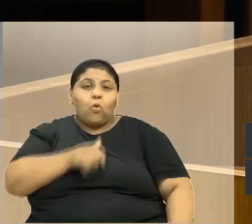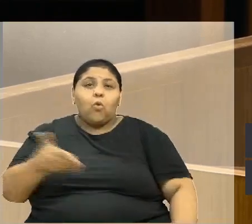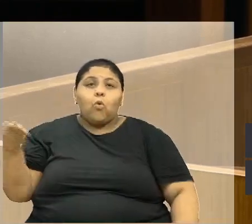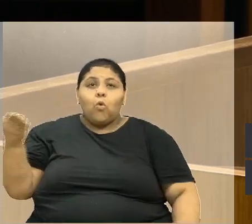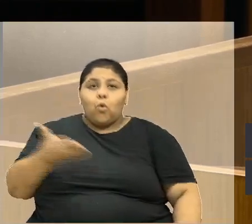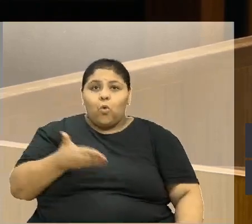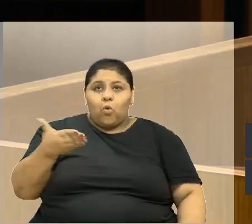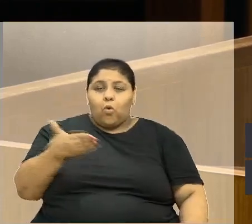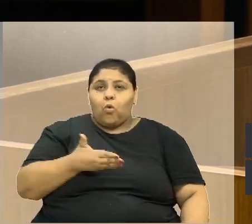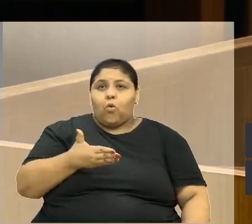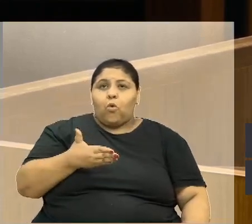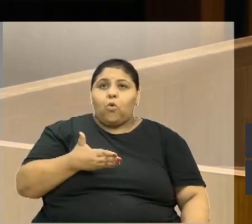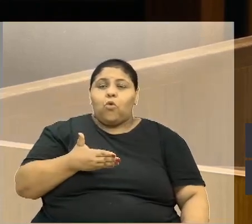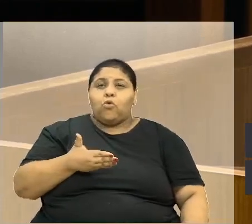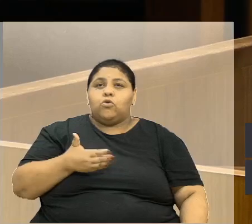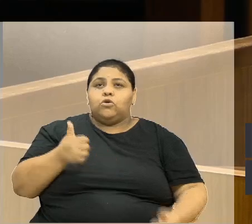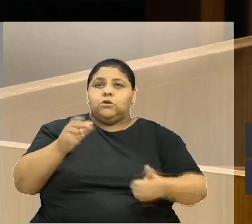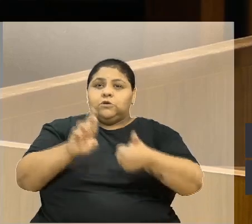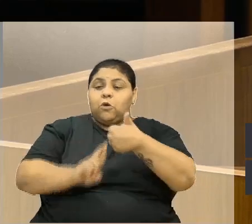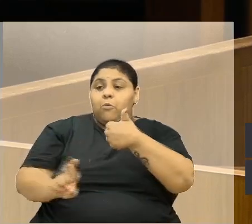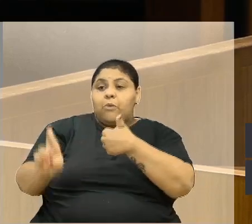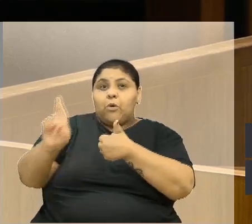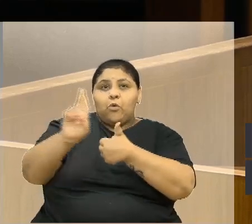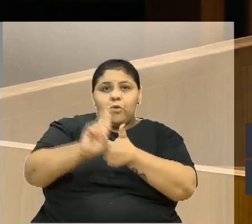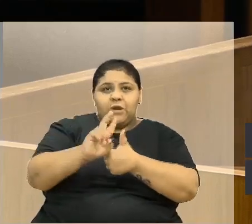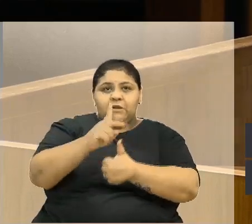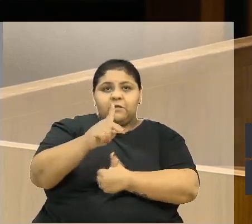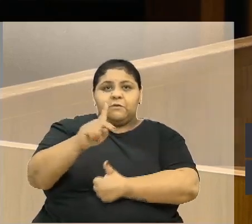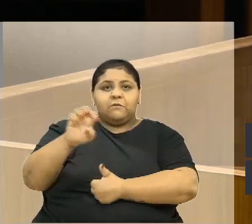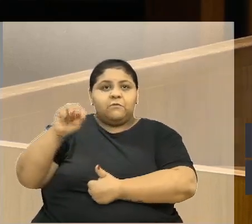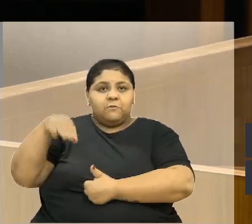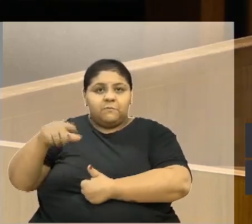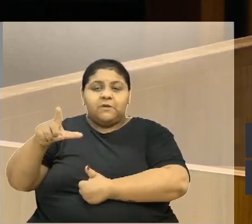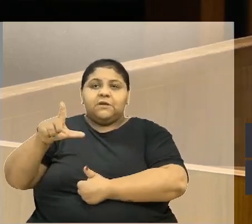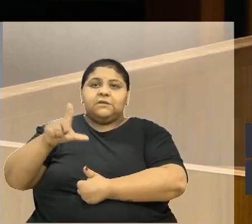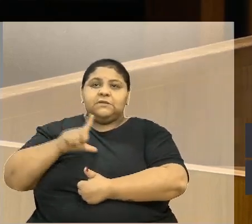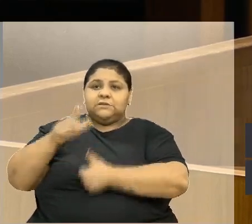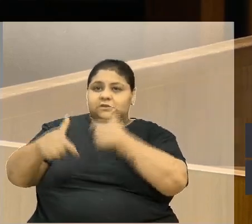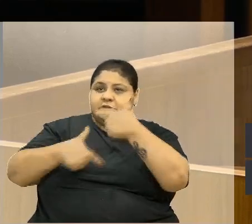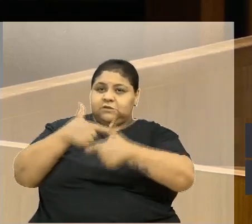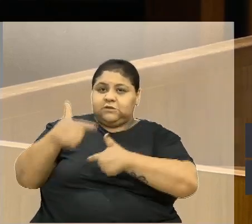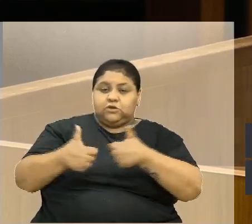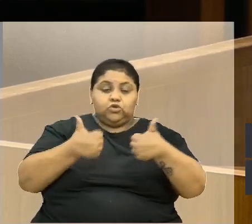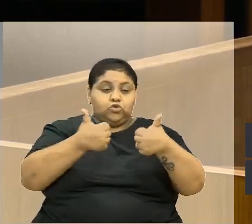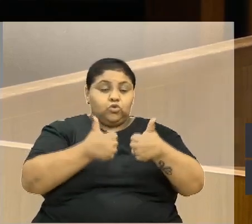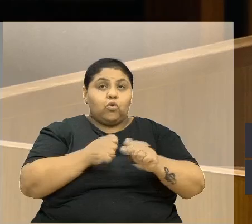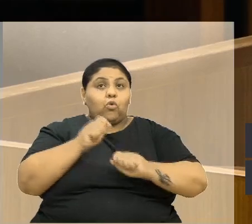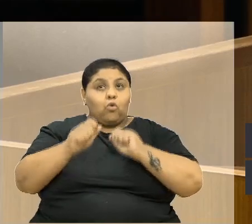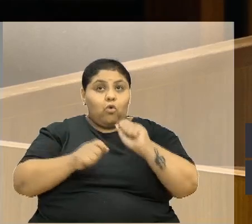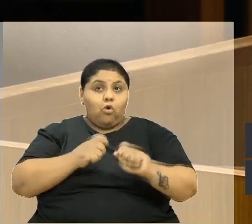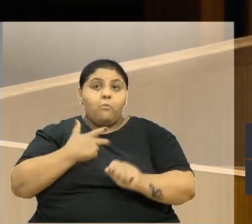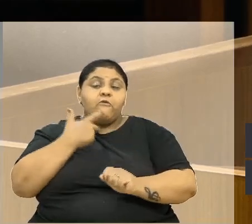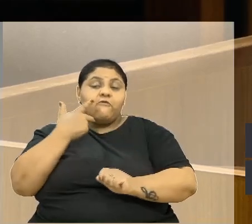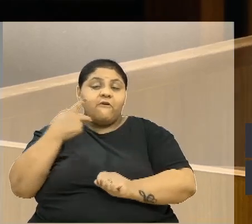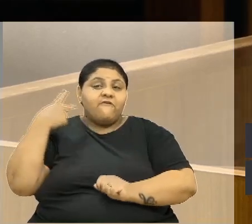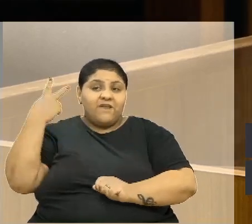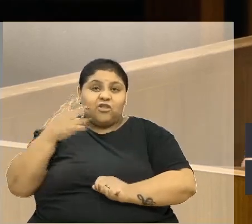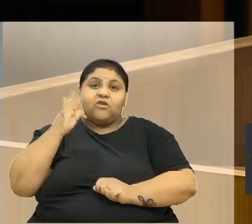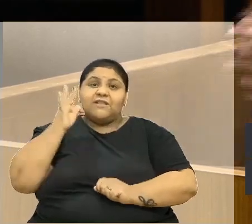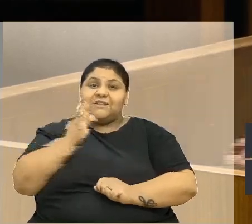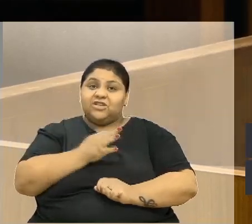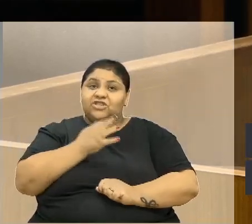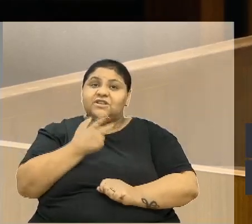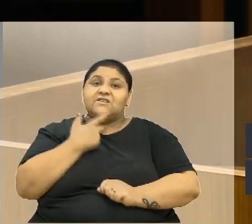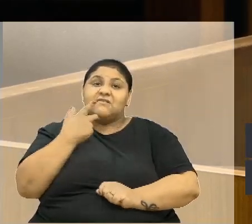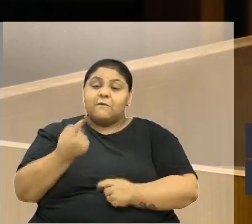estou procuradora da PEN, mas nós temos trabalhado junto, como a vereadora Tatiane apresentou há pouco, mas